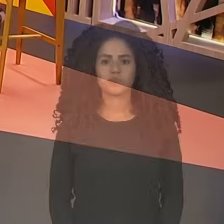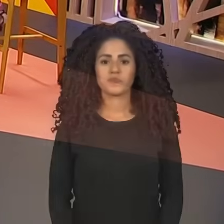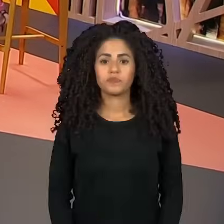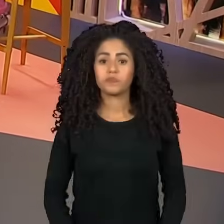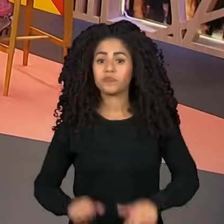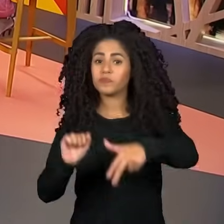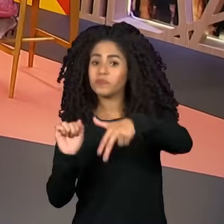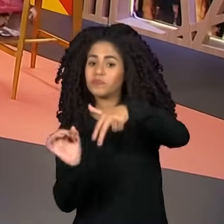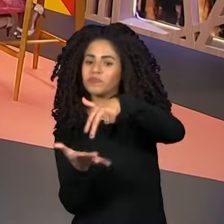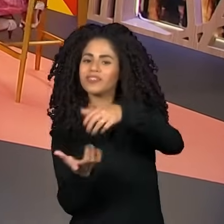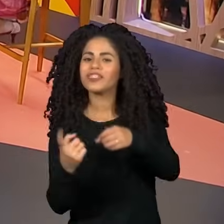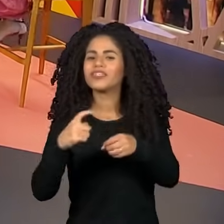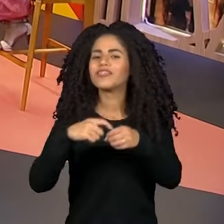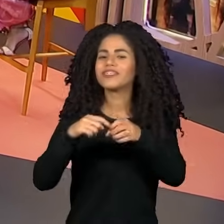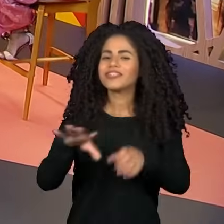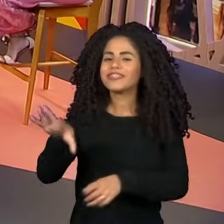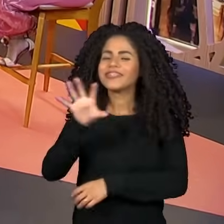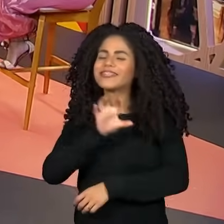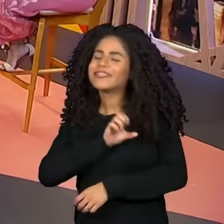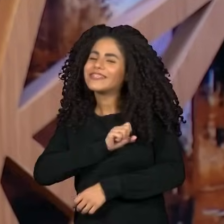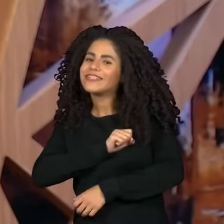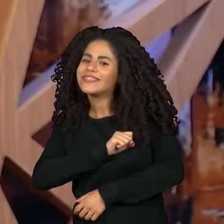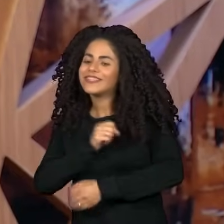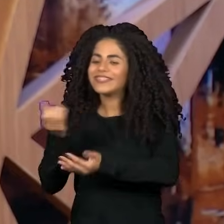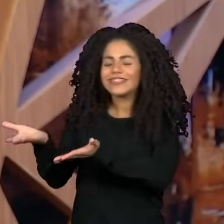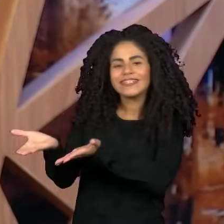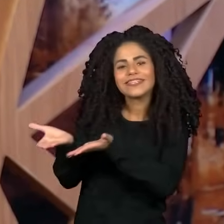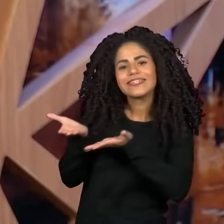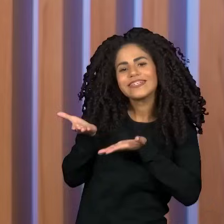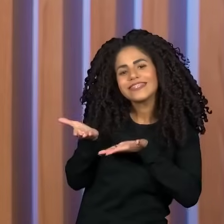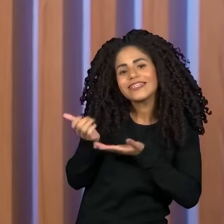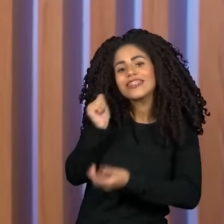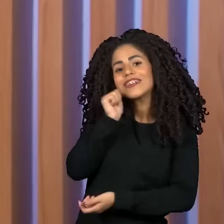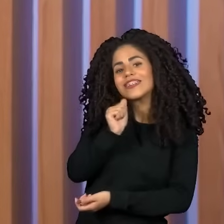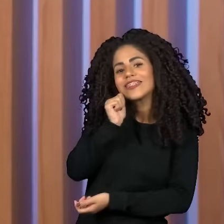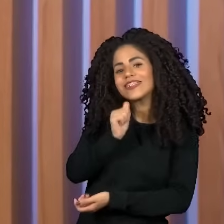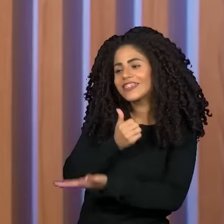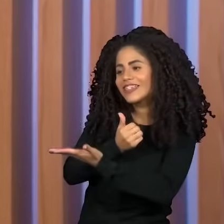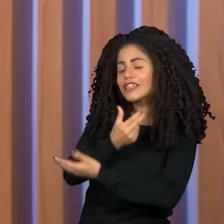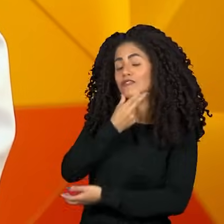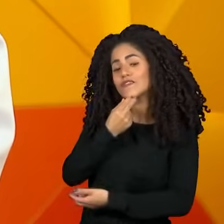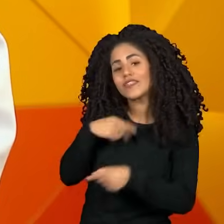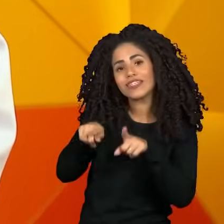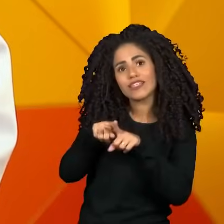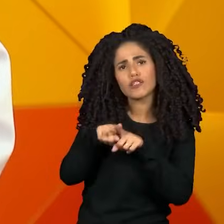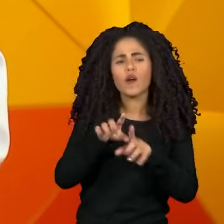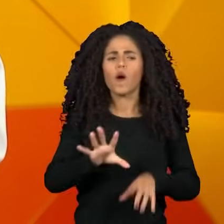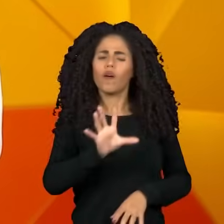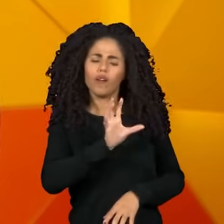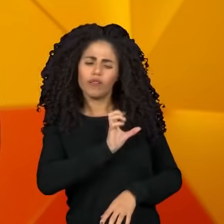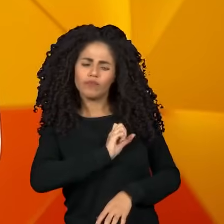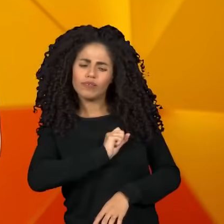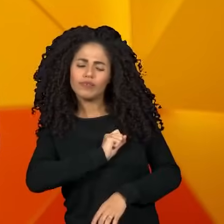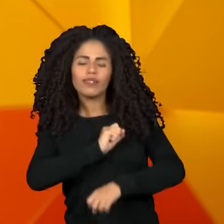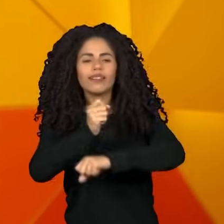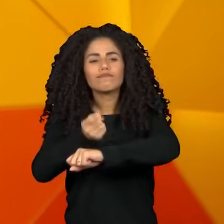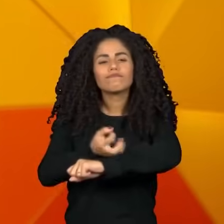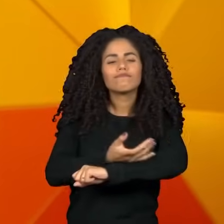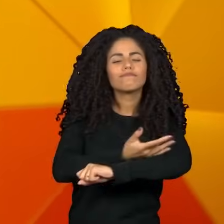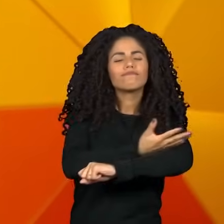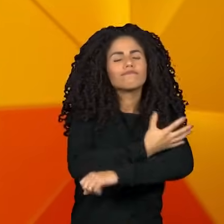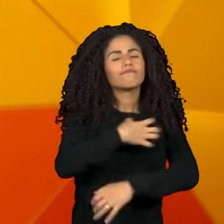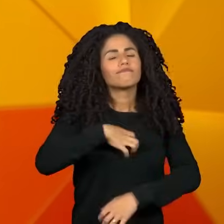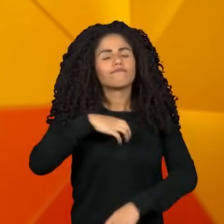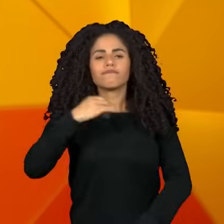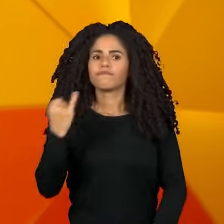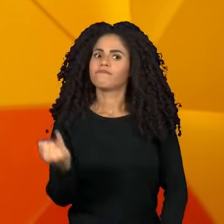Estação Livre de volta, todo amoroso, recebendo aqui Catiúcia Ribeiro e Andreone Medrado. O amor é um sentimento crucial na experiência